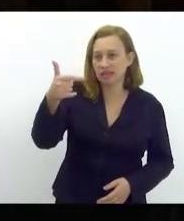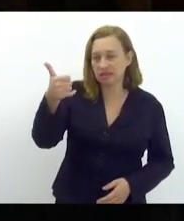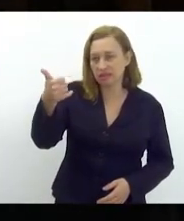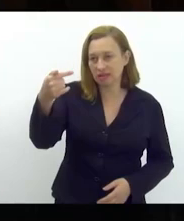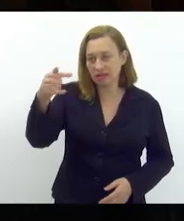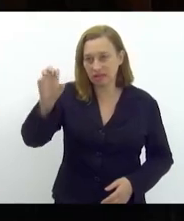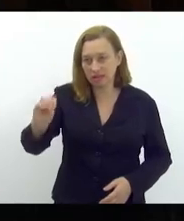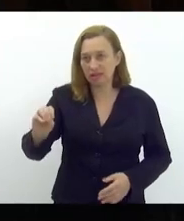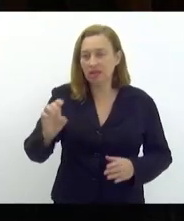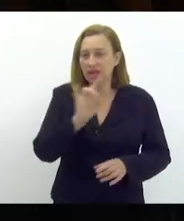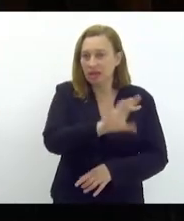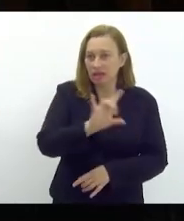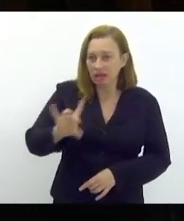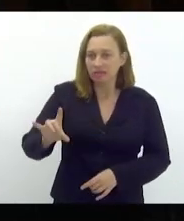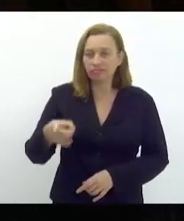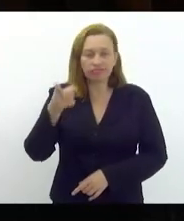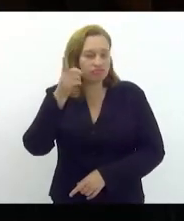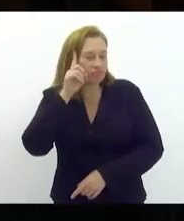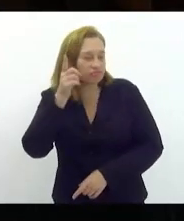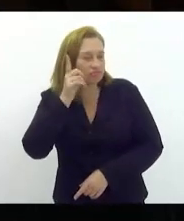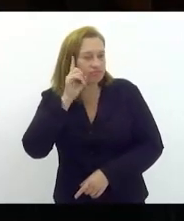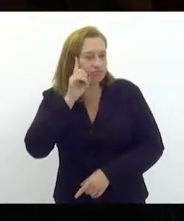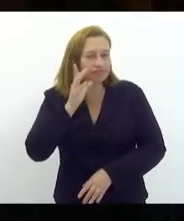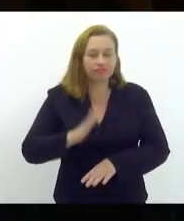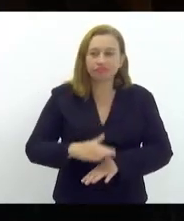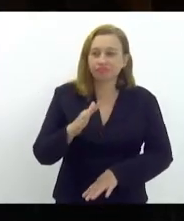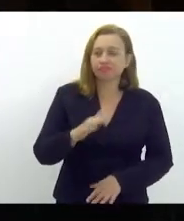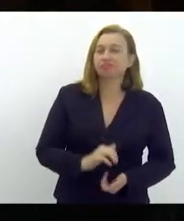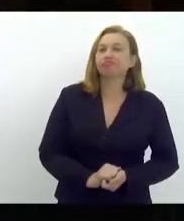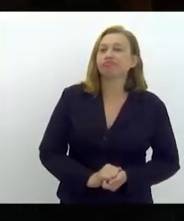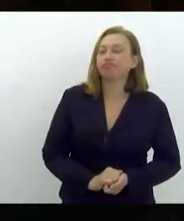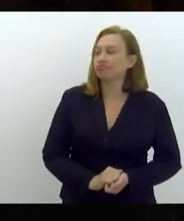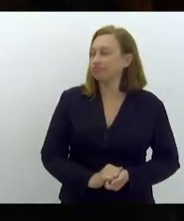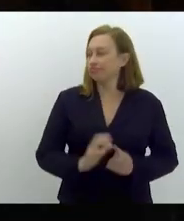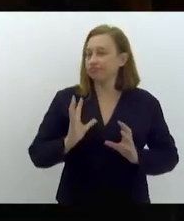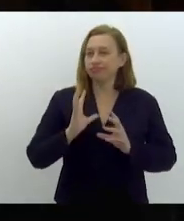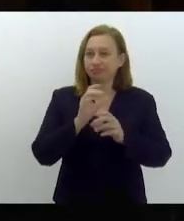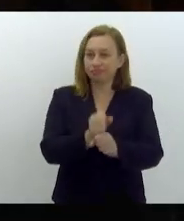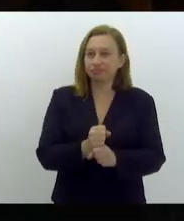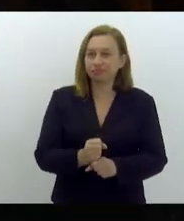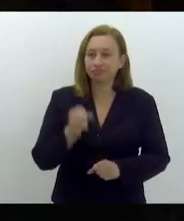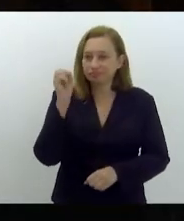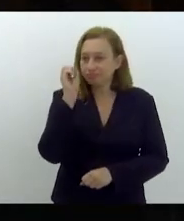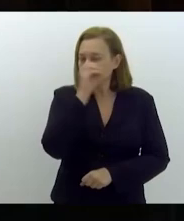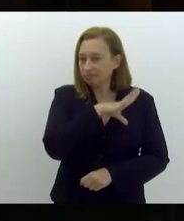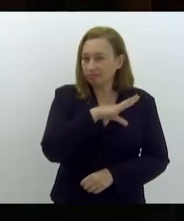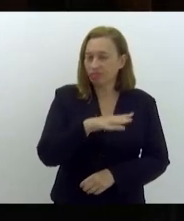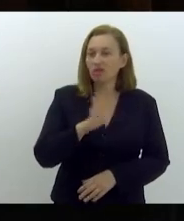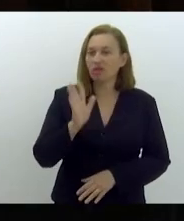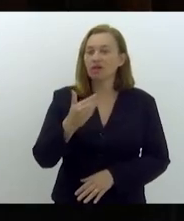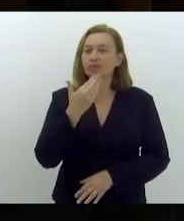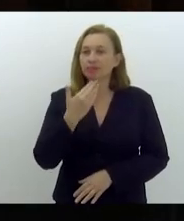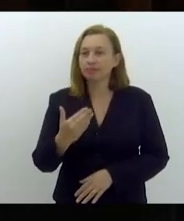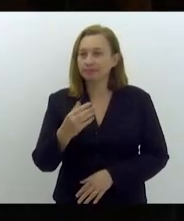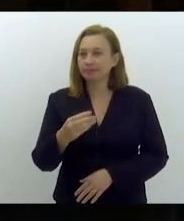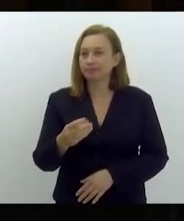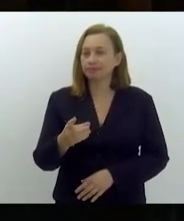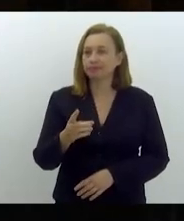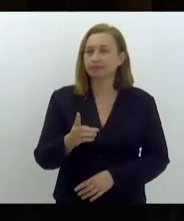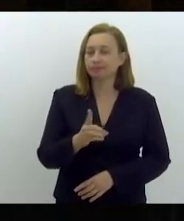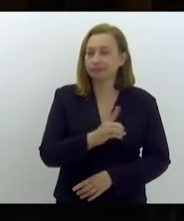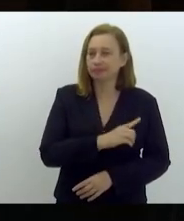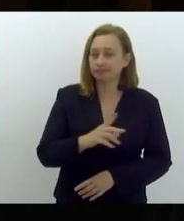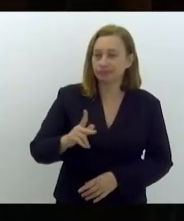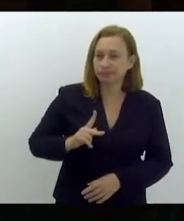vai ter que gastar por dia mais de 15 reais com valor da passagem Isso é um absurdo a gente já acionou a Defensoria Pública estamos